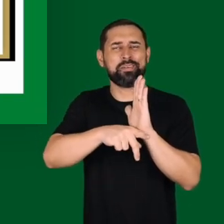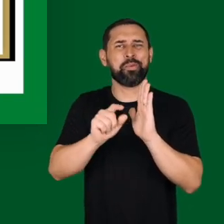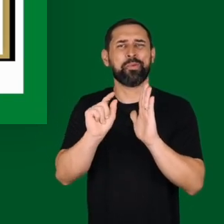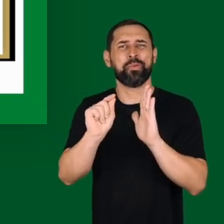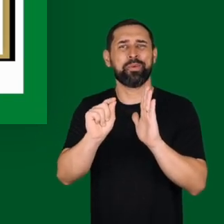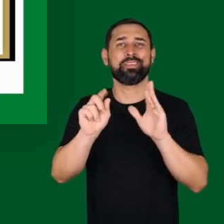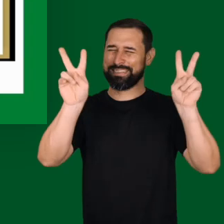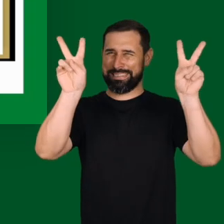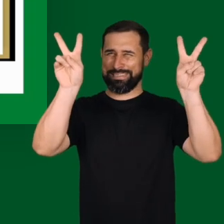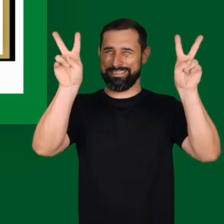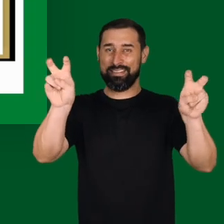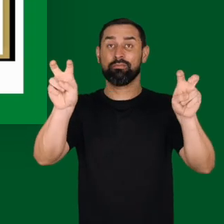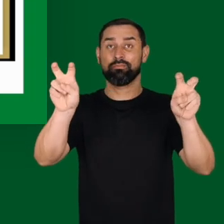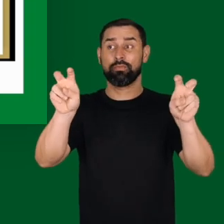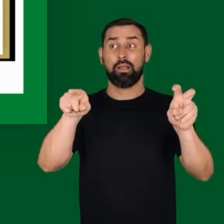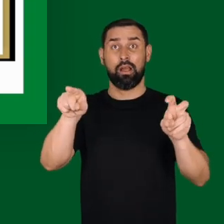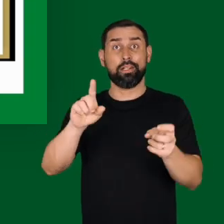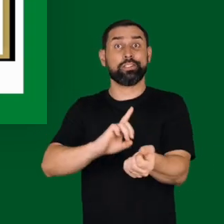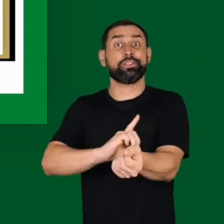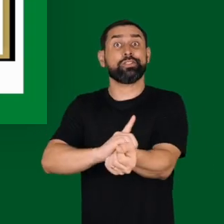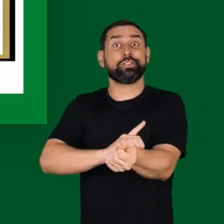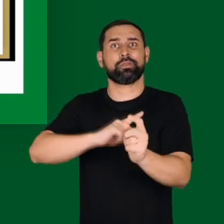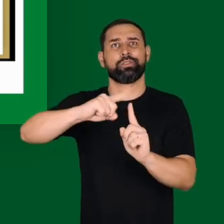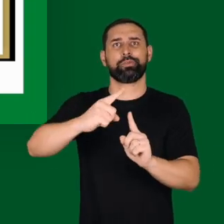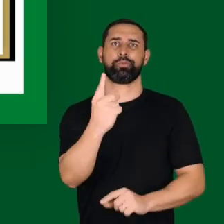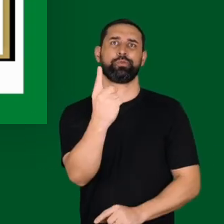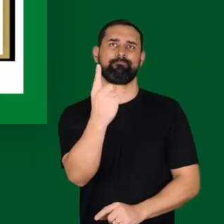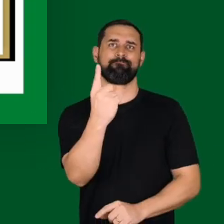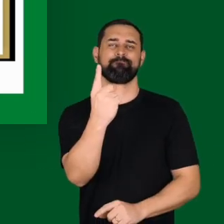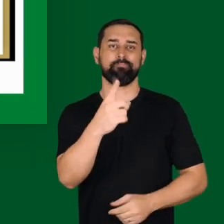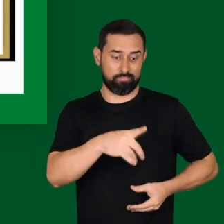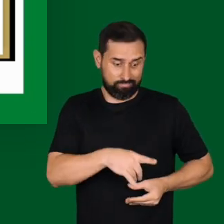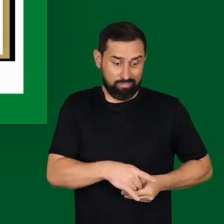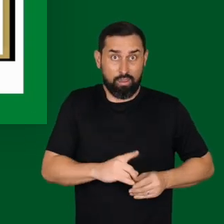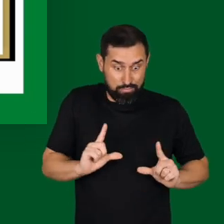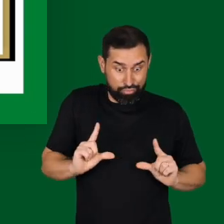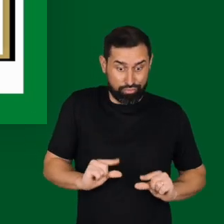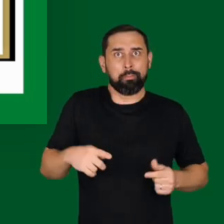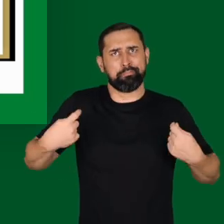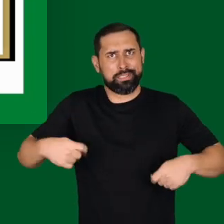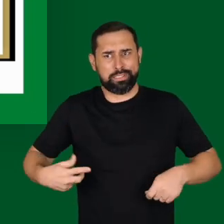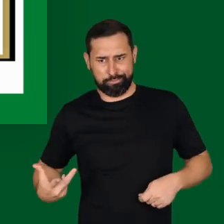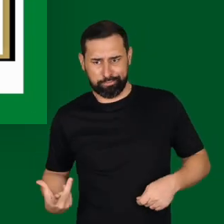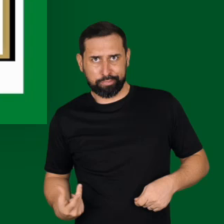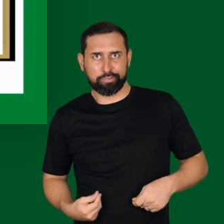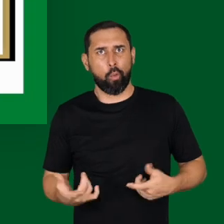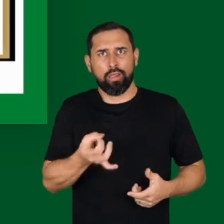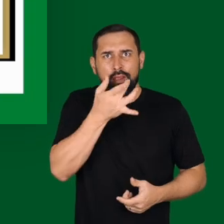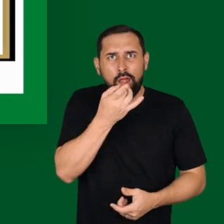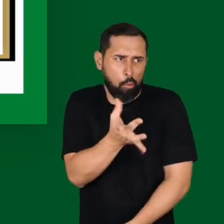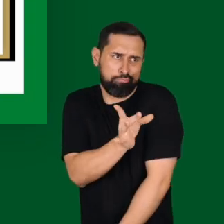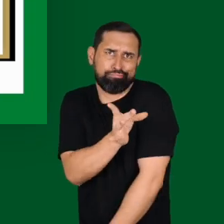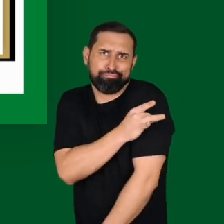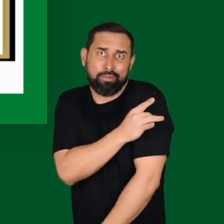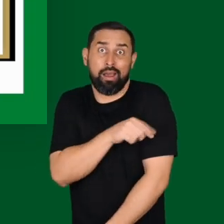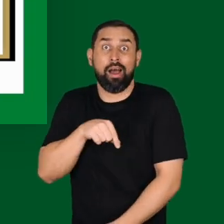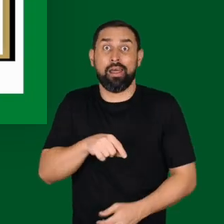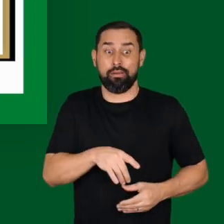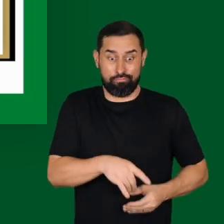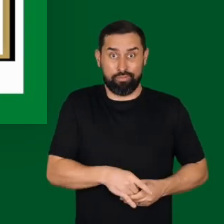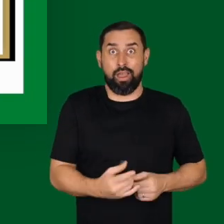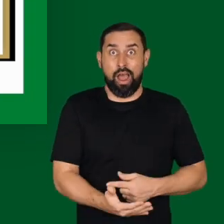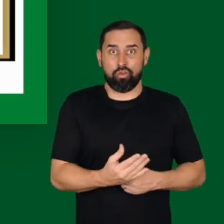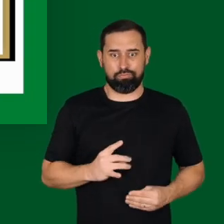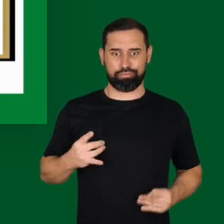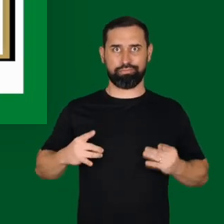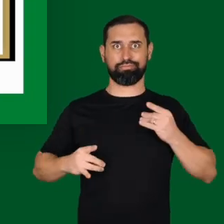tratamento, do diabetes mellitus tipo 1, que é a insulinoterapia. Esse projeto Diabetes nas Escolas, eles nos